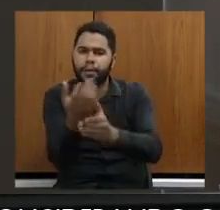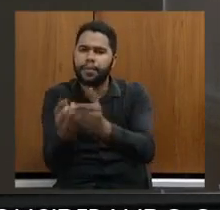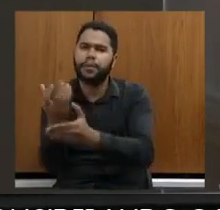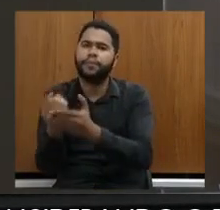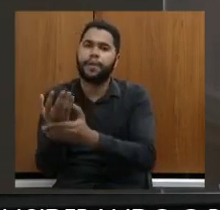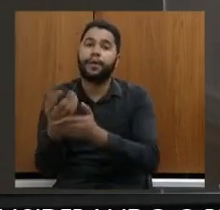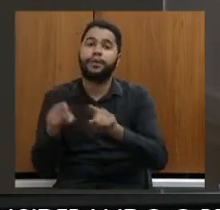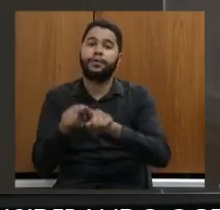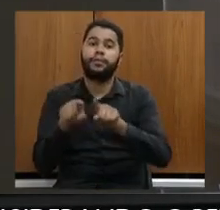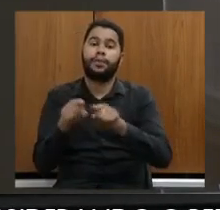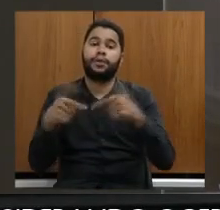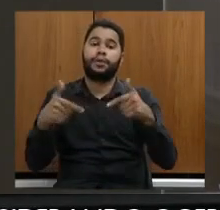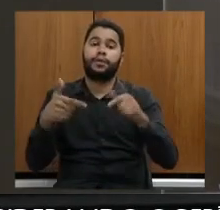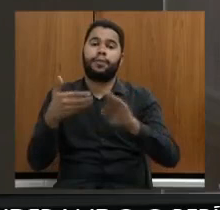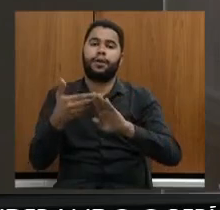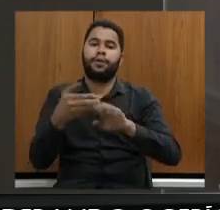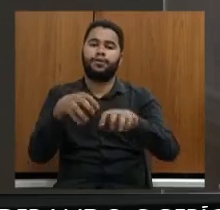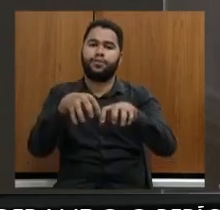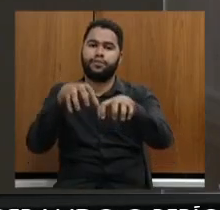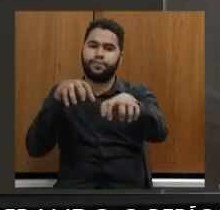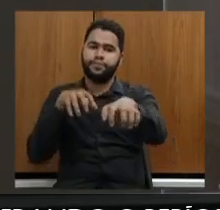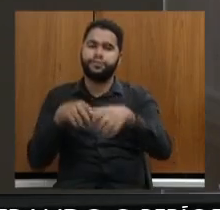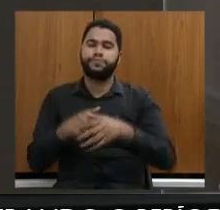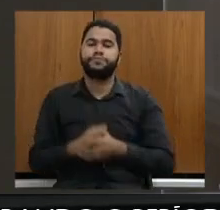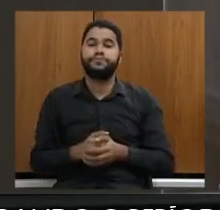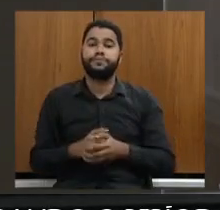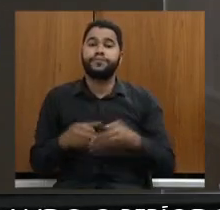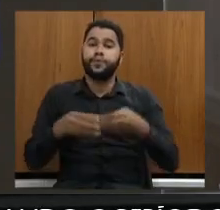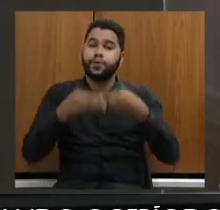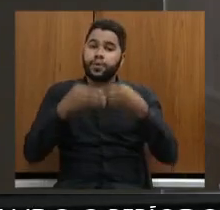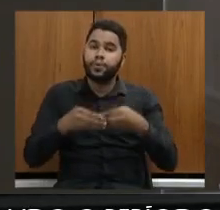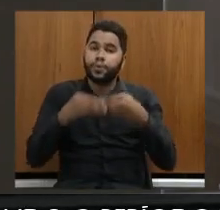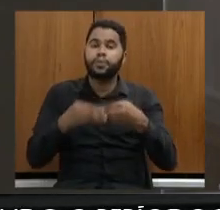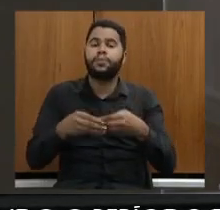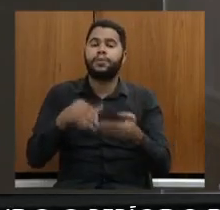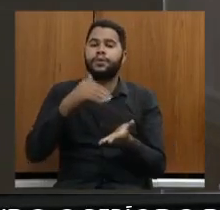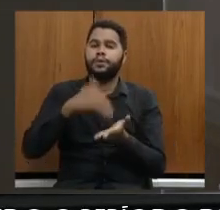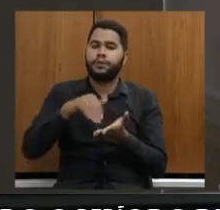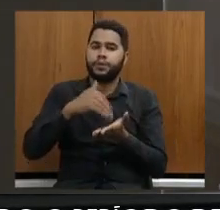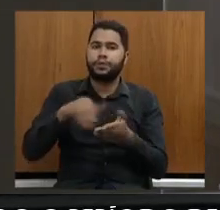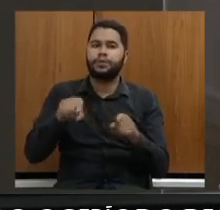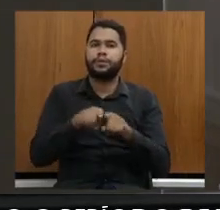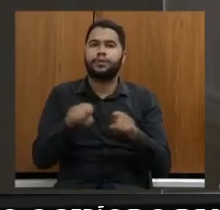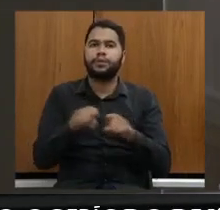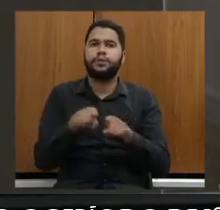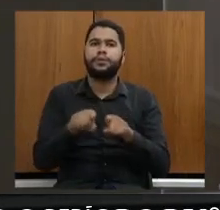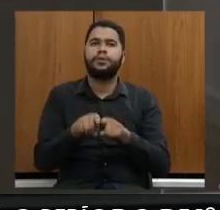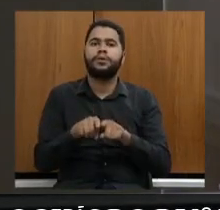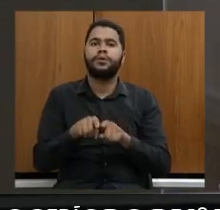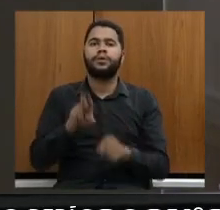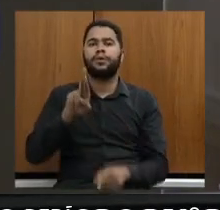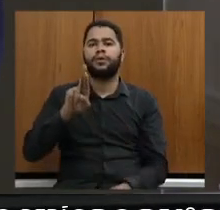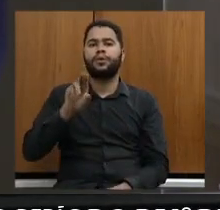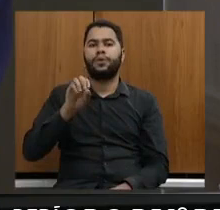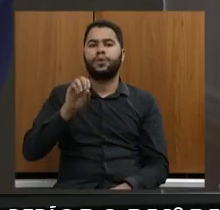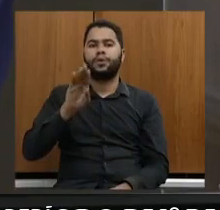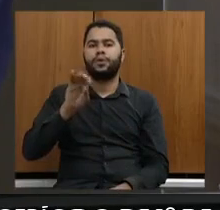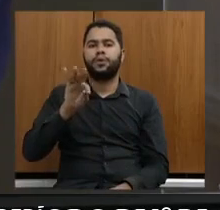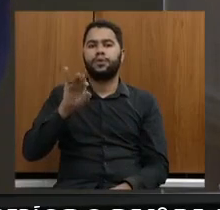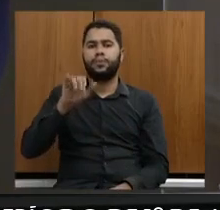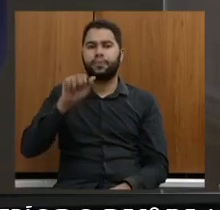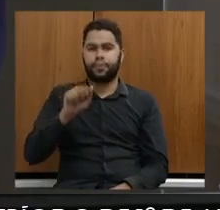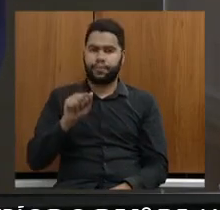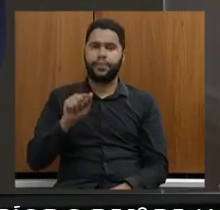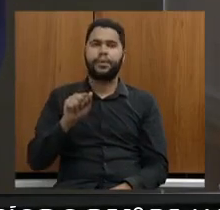forma remoto o e cumprimentava secretária e também a nossa farinha que eu vou Roberto entregando para o